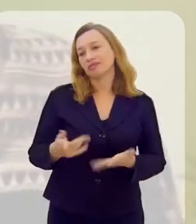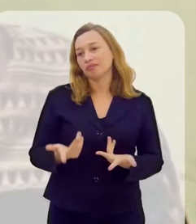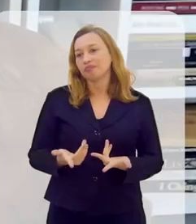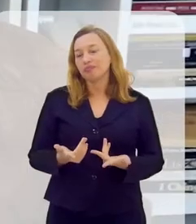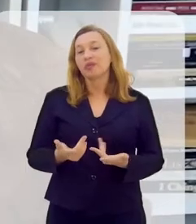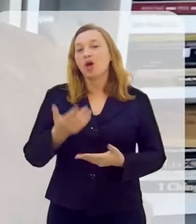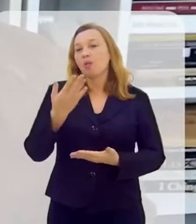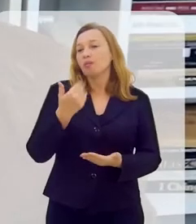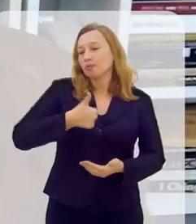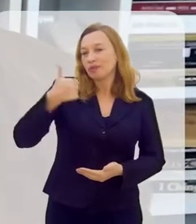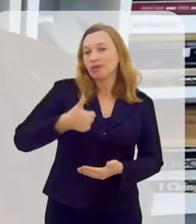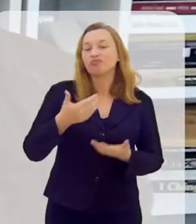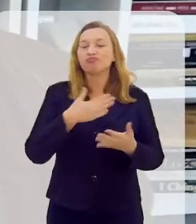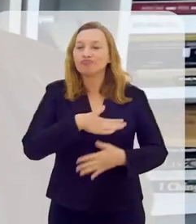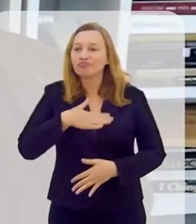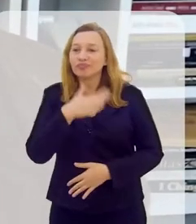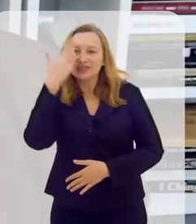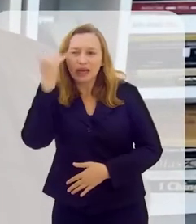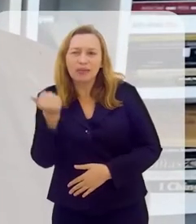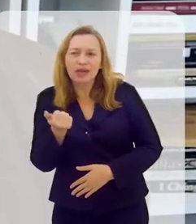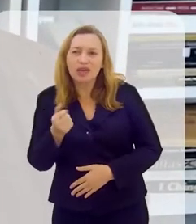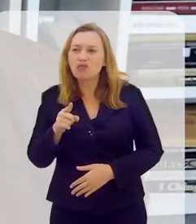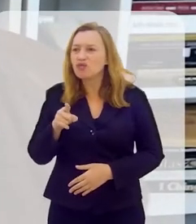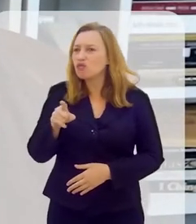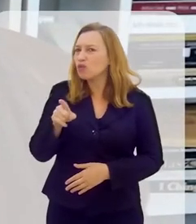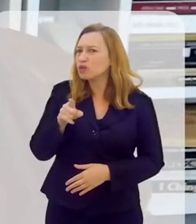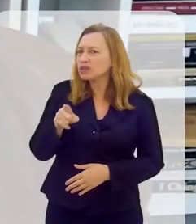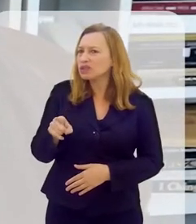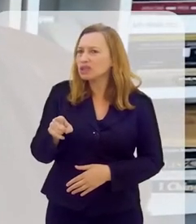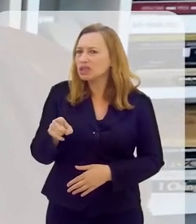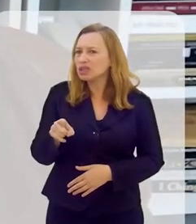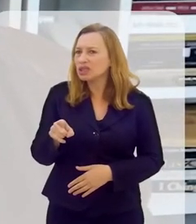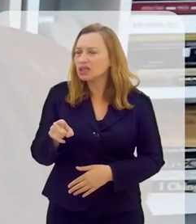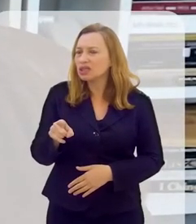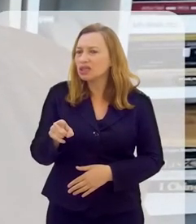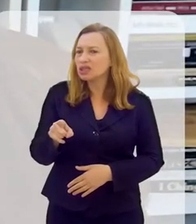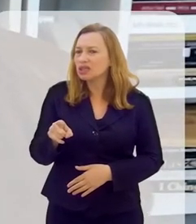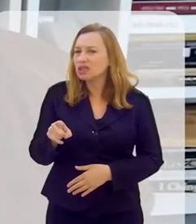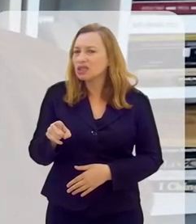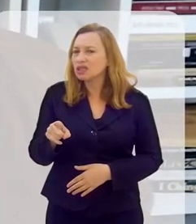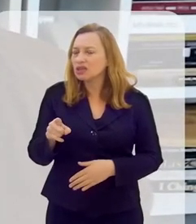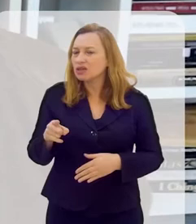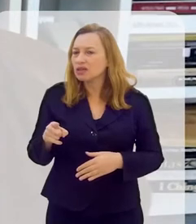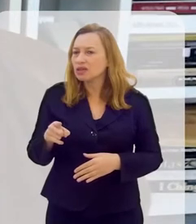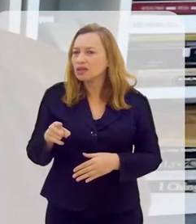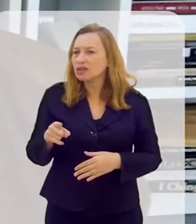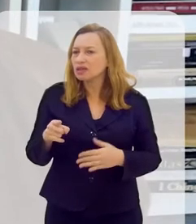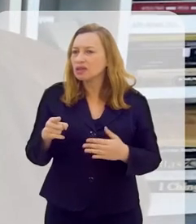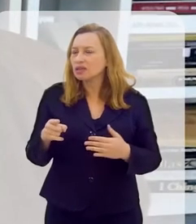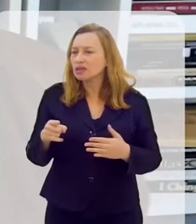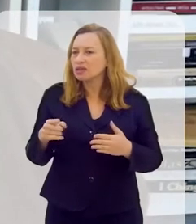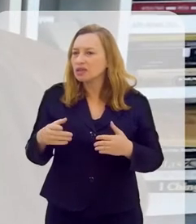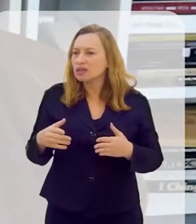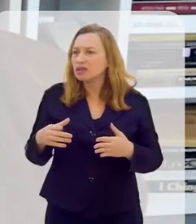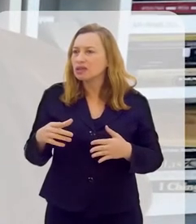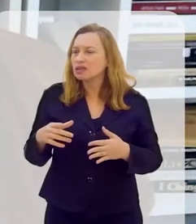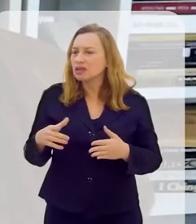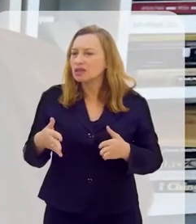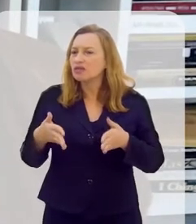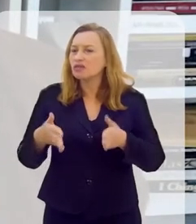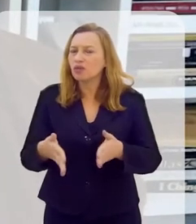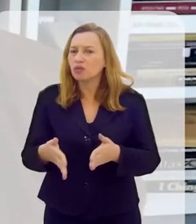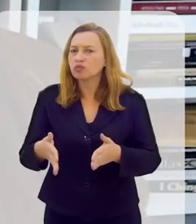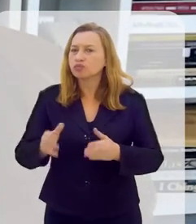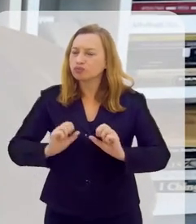aqui. Em primeiro lugar, eu gostaria de saber a que você atribui esse sucesso que você obteve,